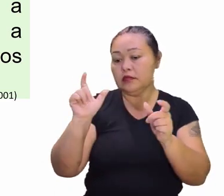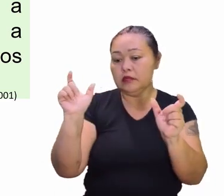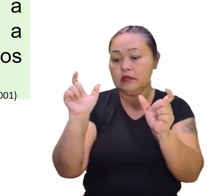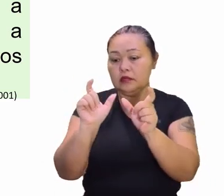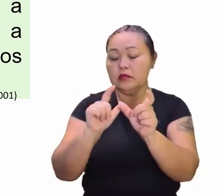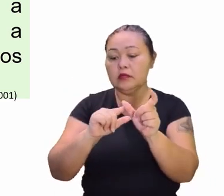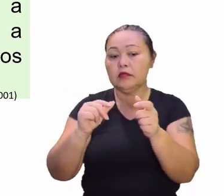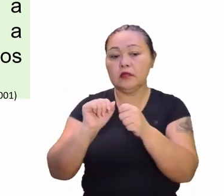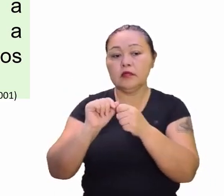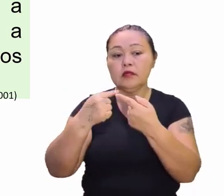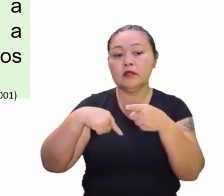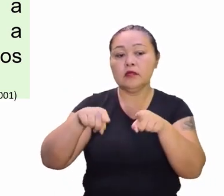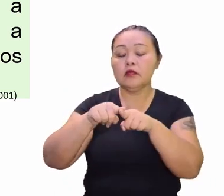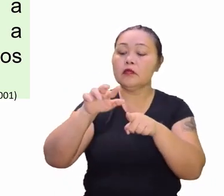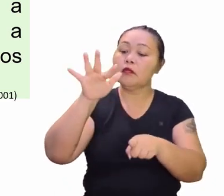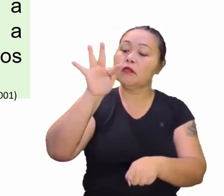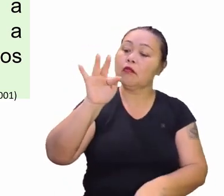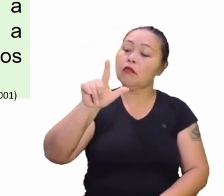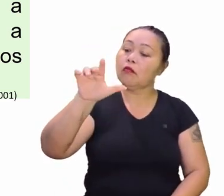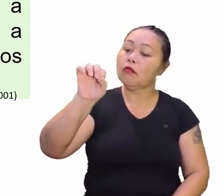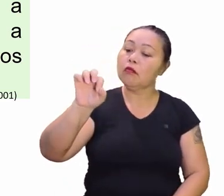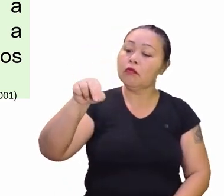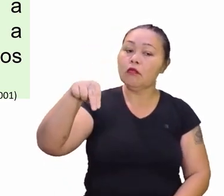Exatamente. FLONA, né? Muito bem.